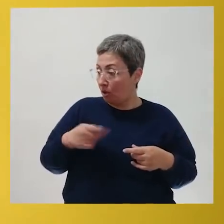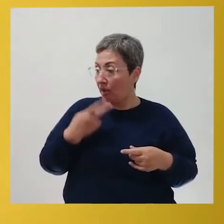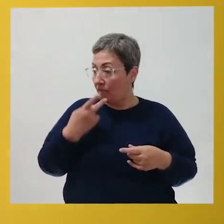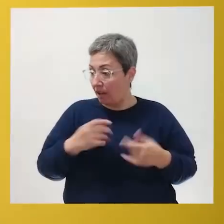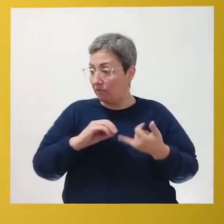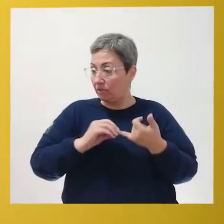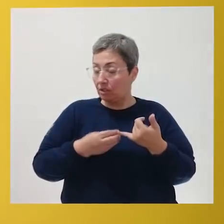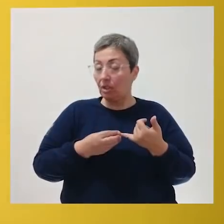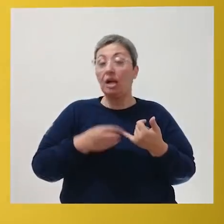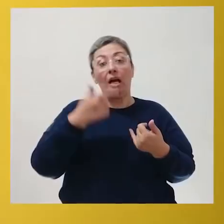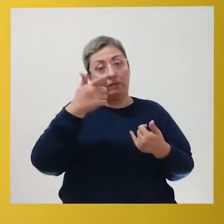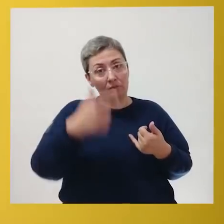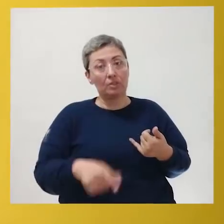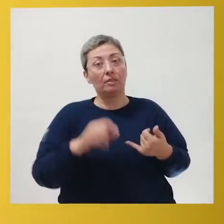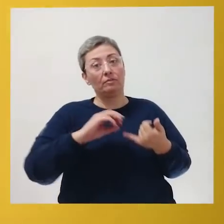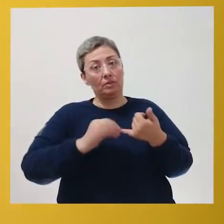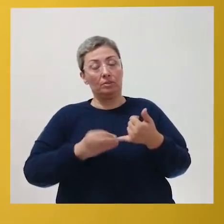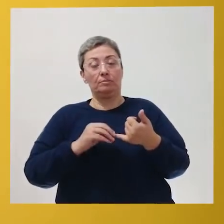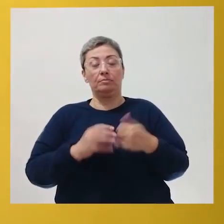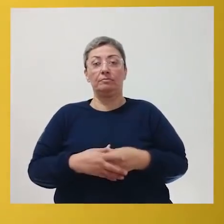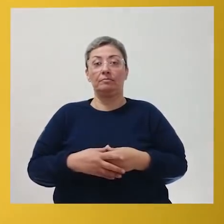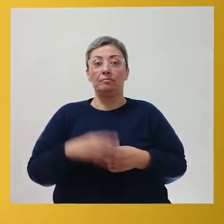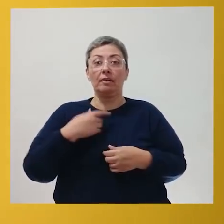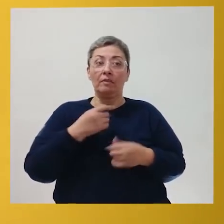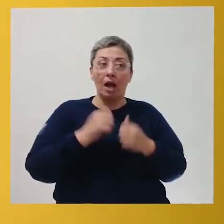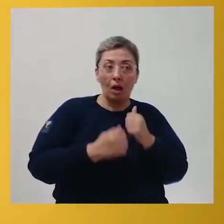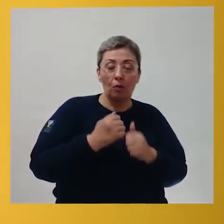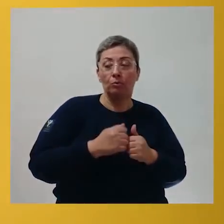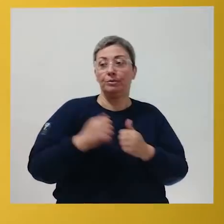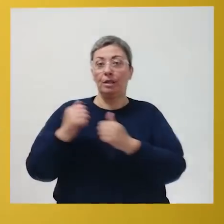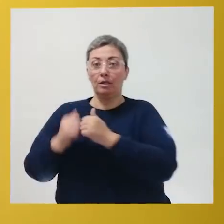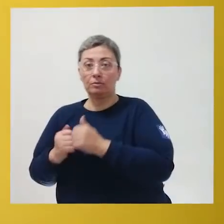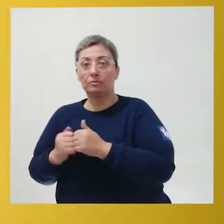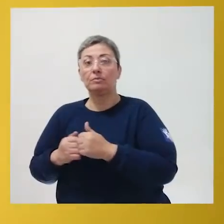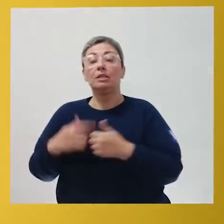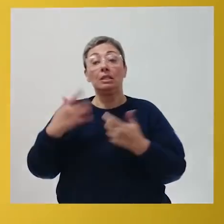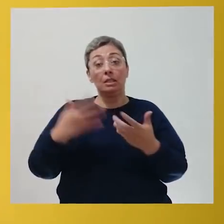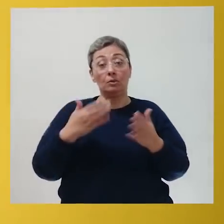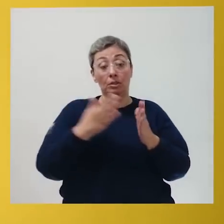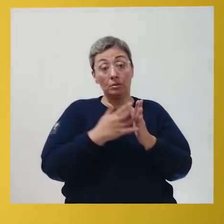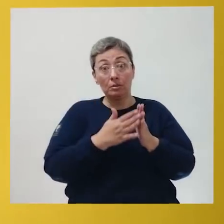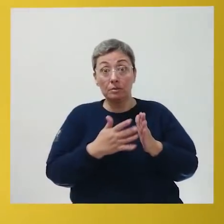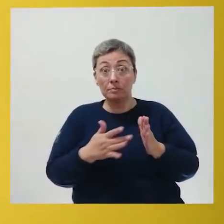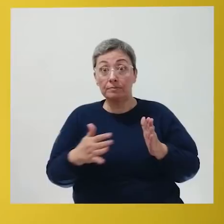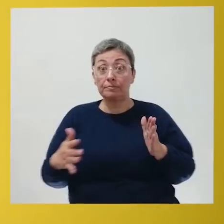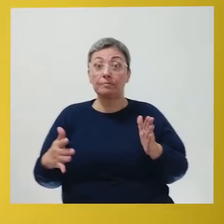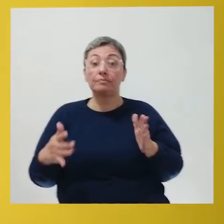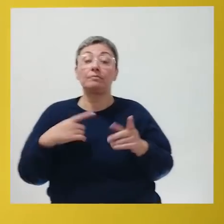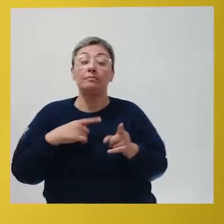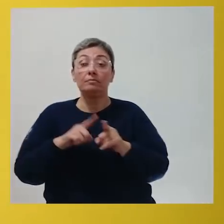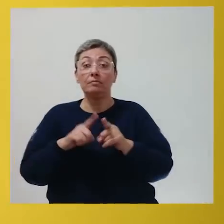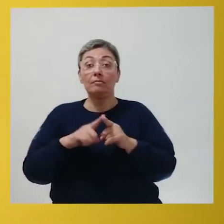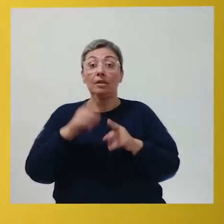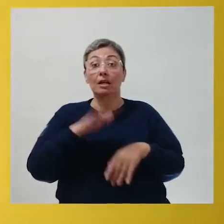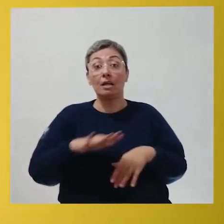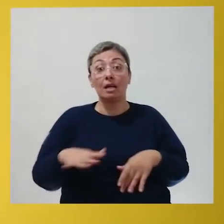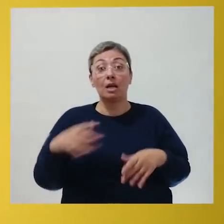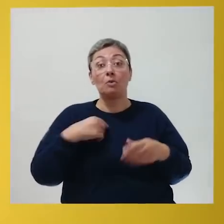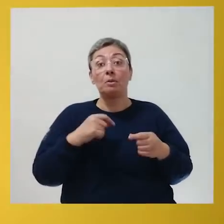Augusto, fala feijão, aí ele repete, feijão. Arroz, arroz. E nesse processo, a